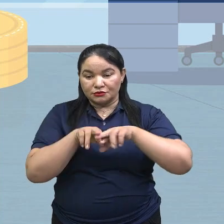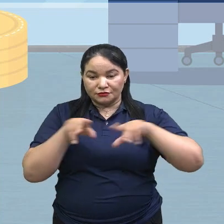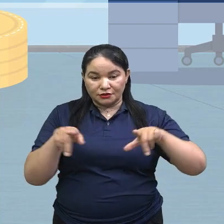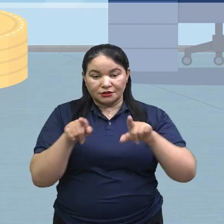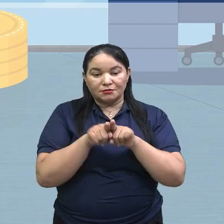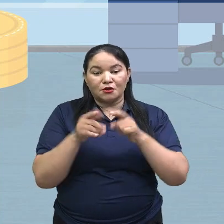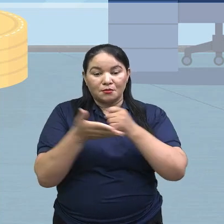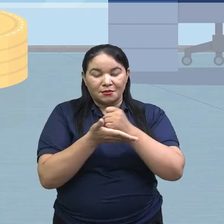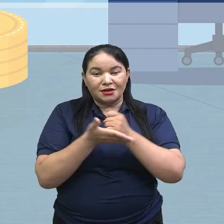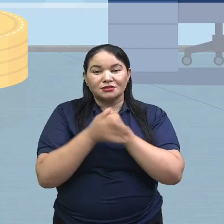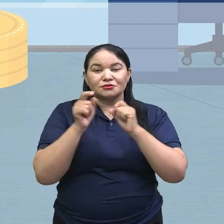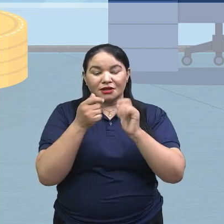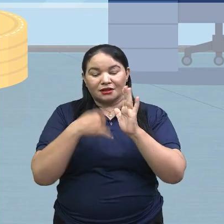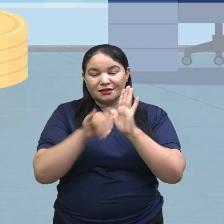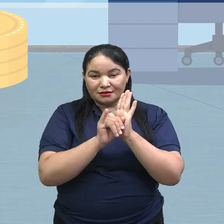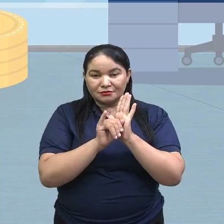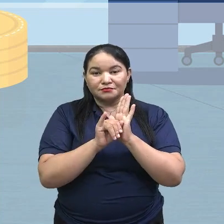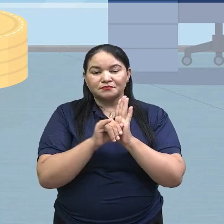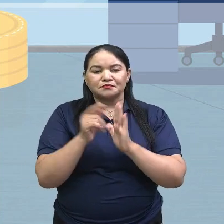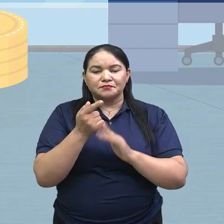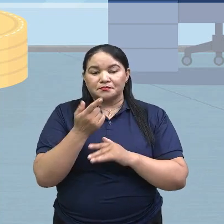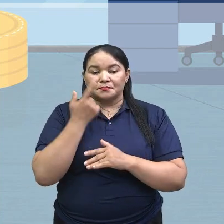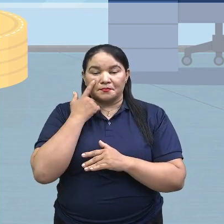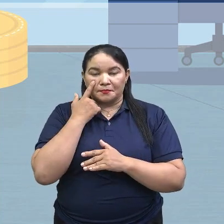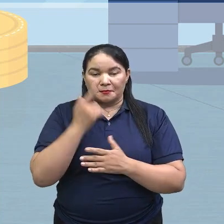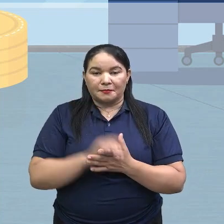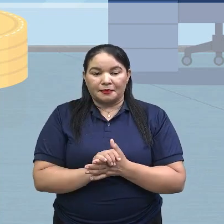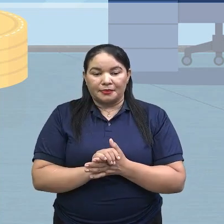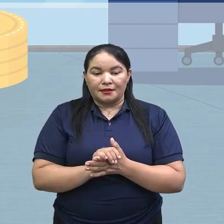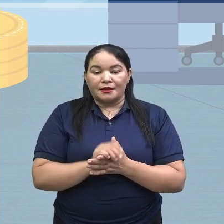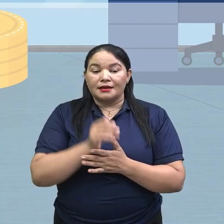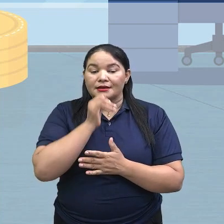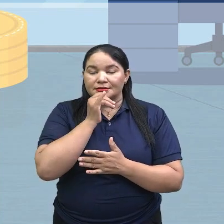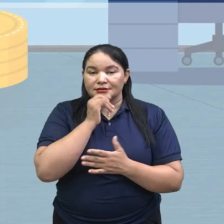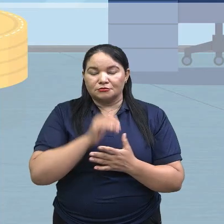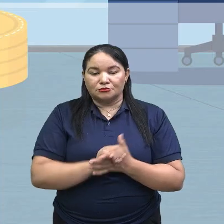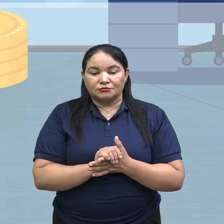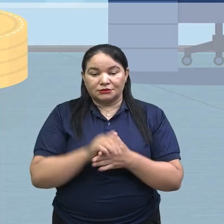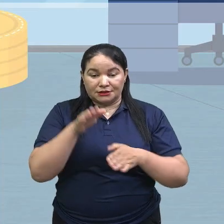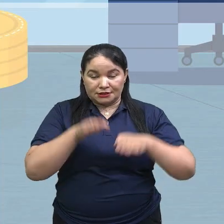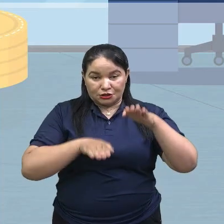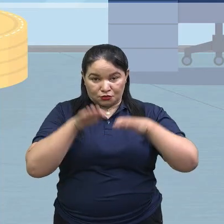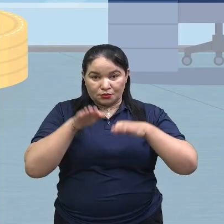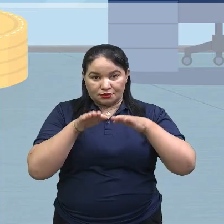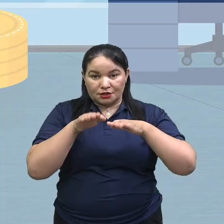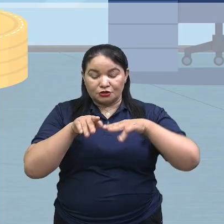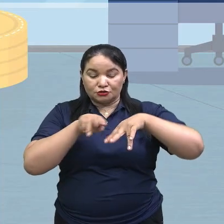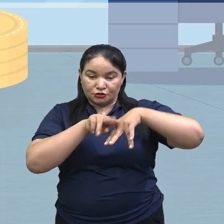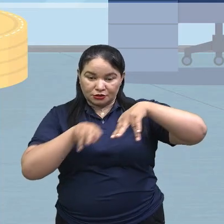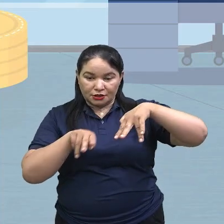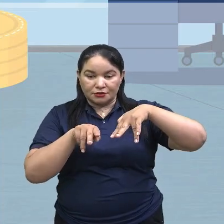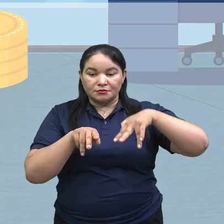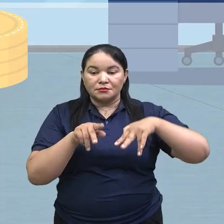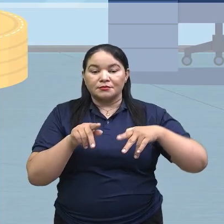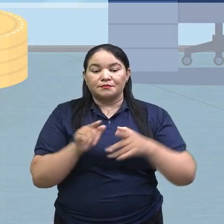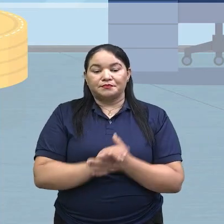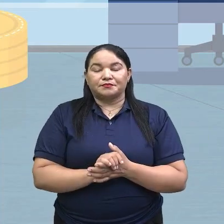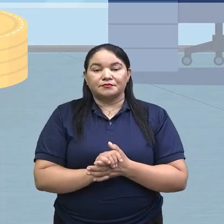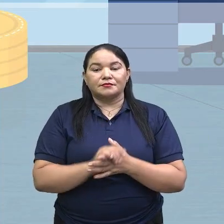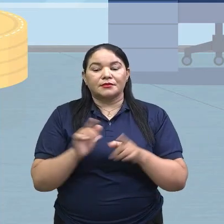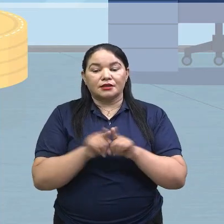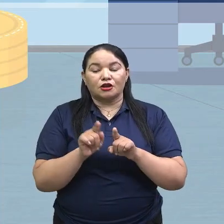aspectos identitários. A desigualdade de gênero está na vanguarda, enquanto a